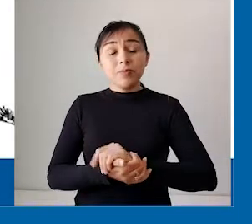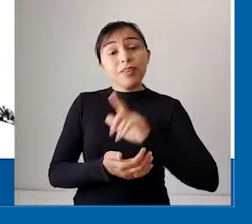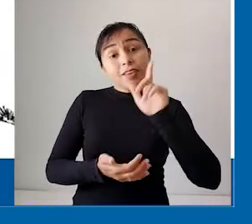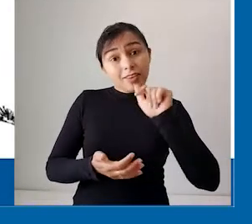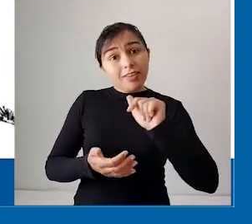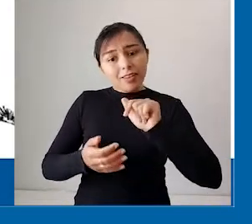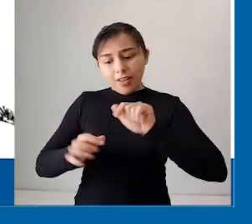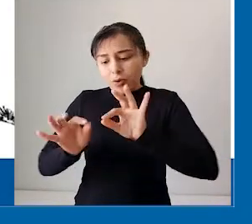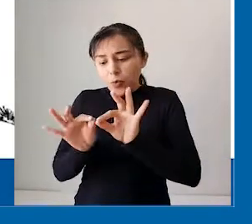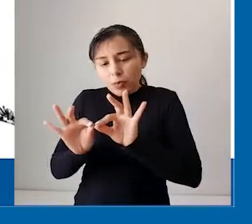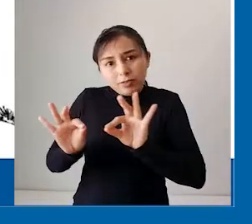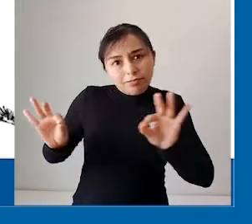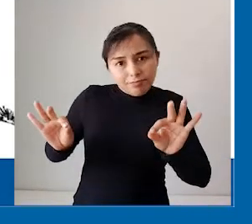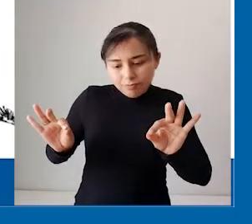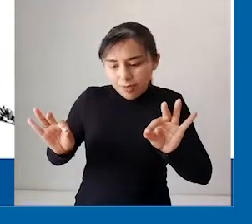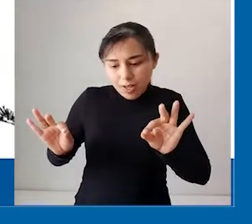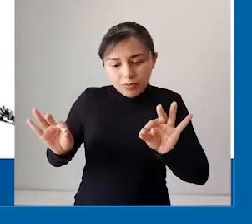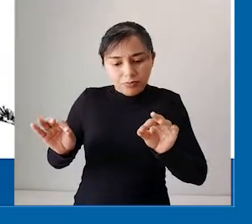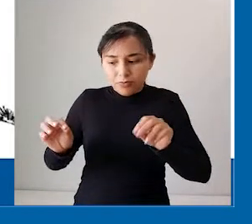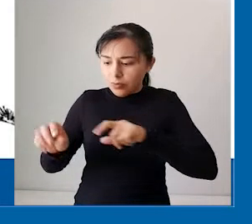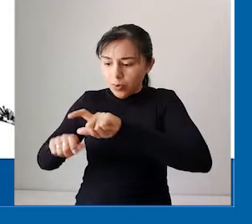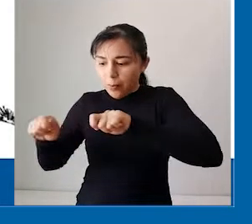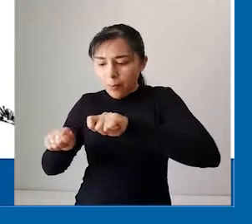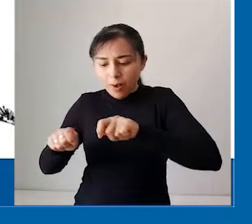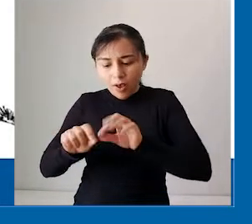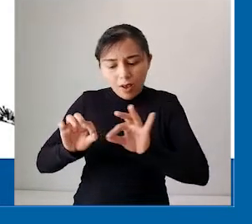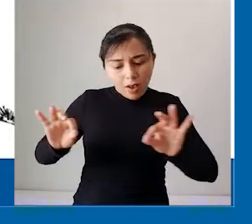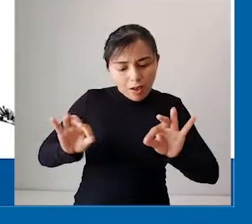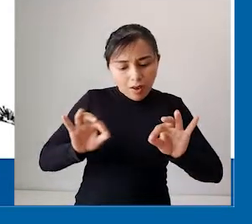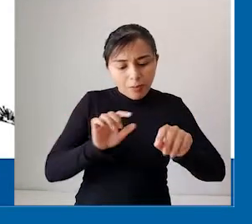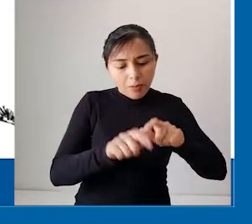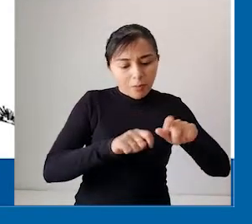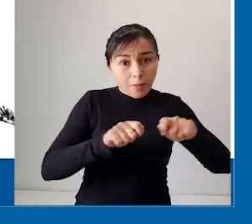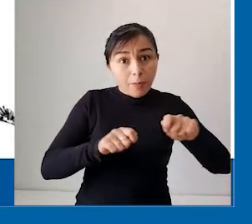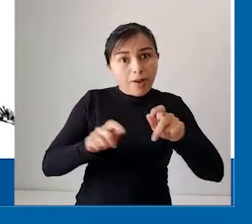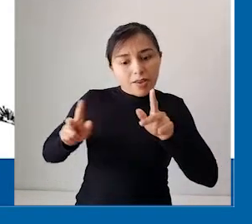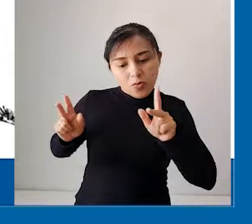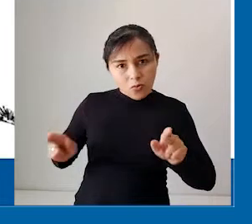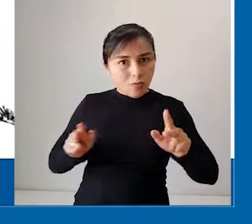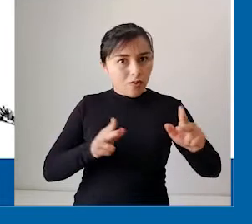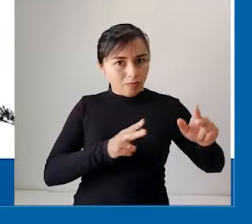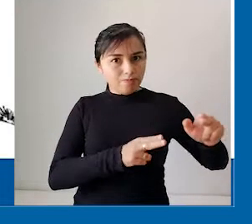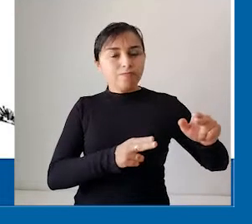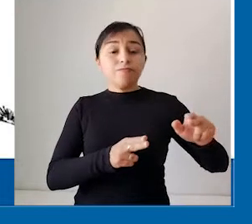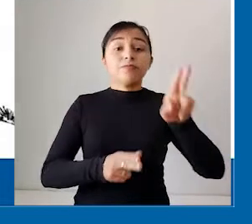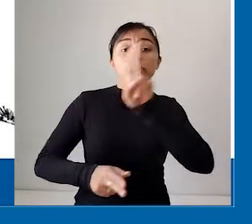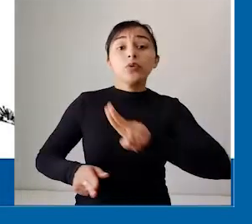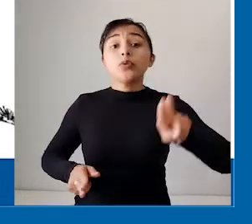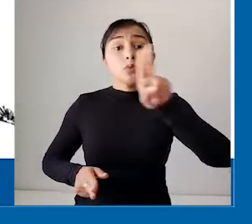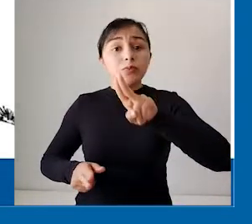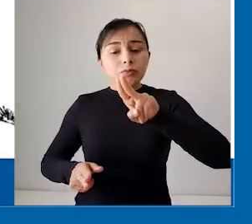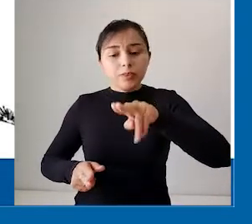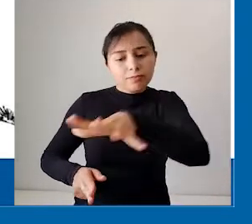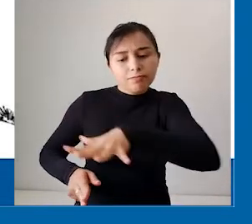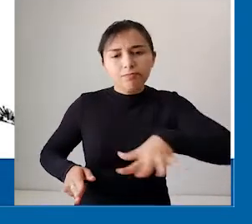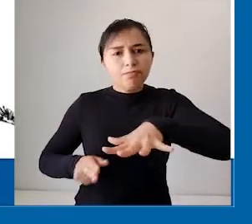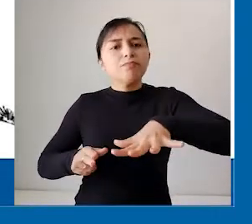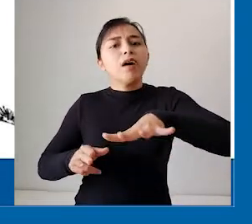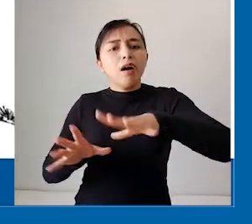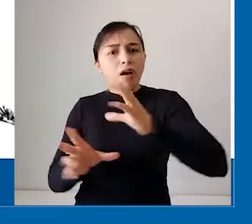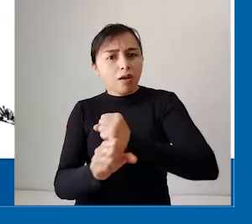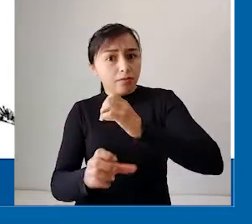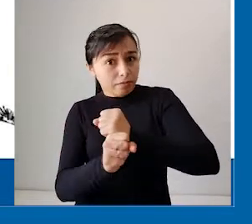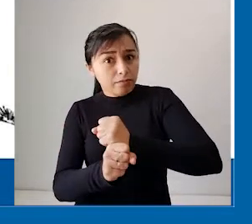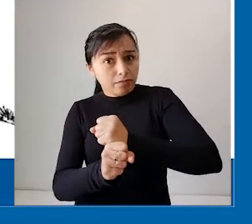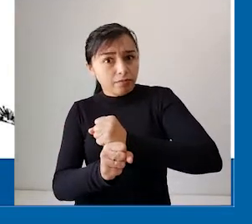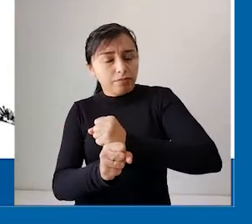igualmente espaçados, que era dividido em 12 partes, iguais para a marcação das áreas dos territórios na